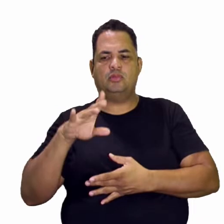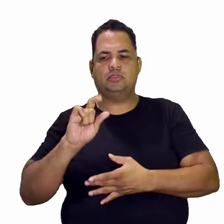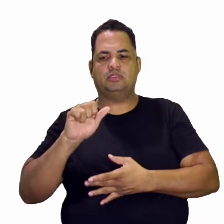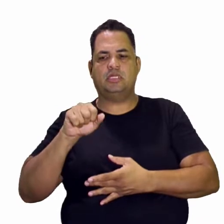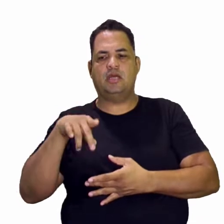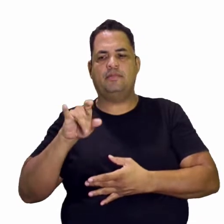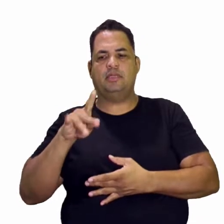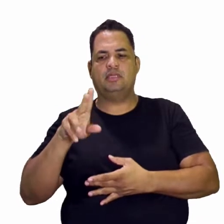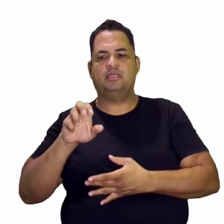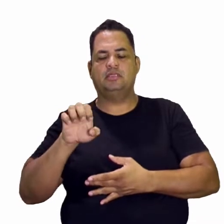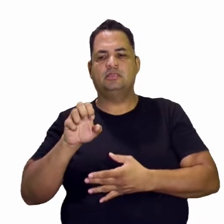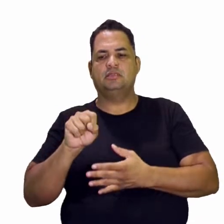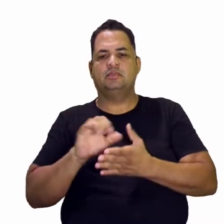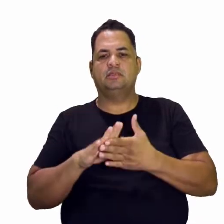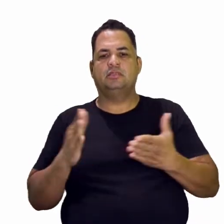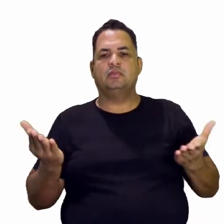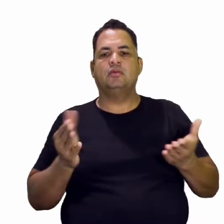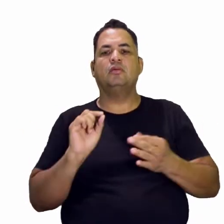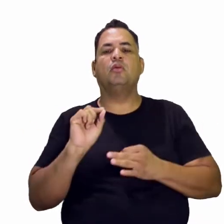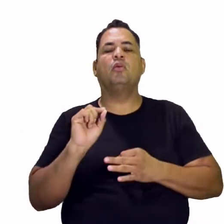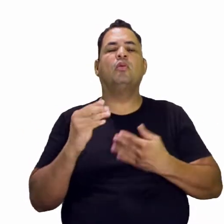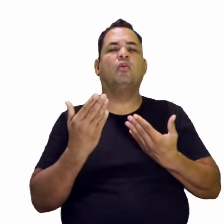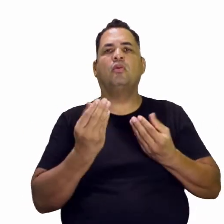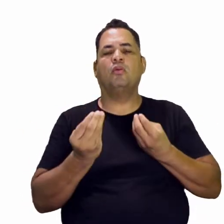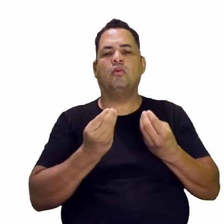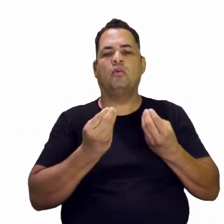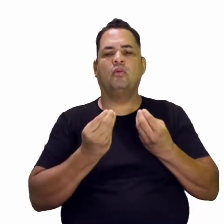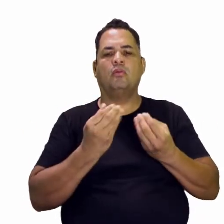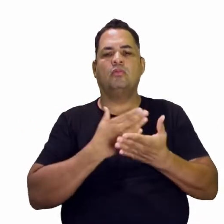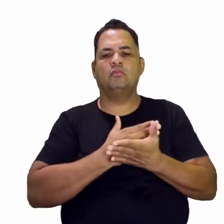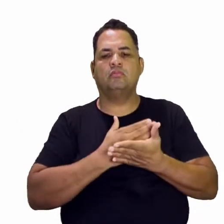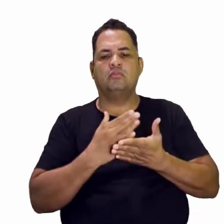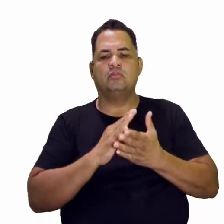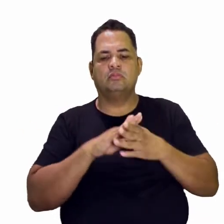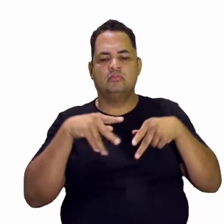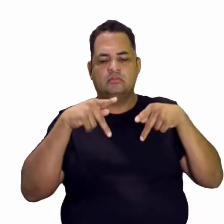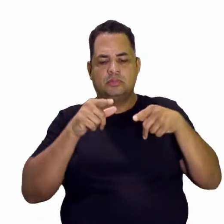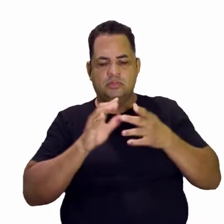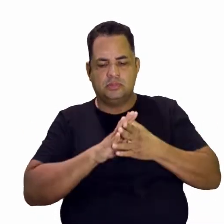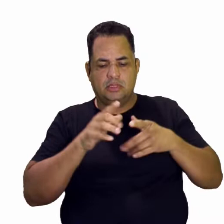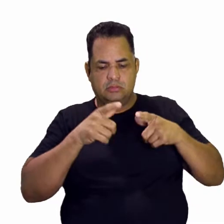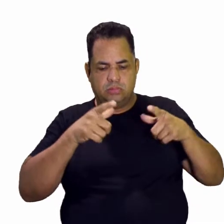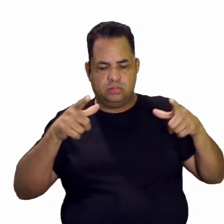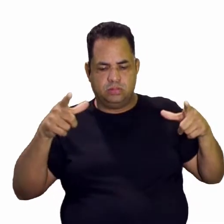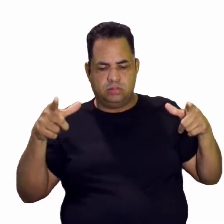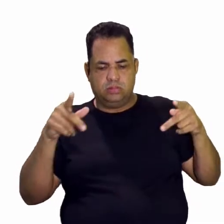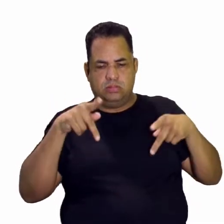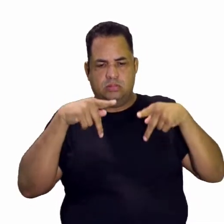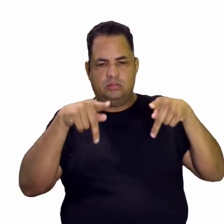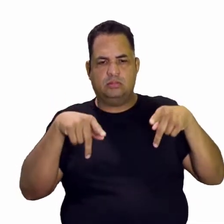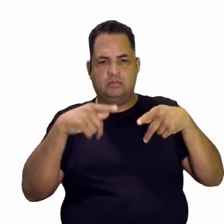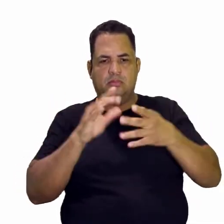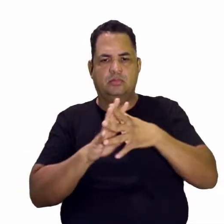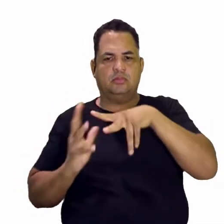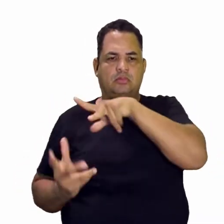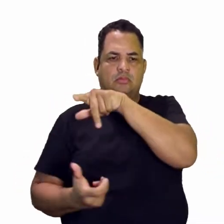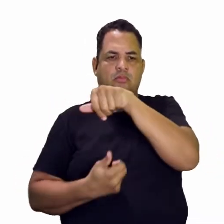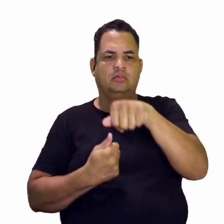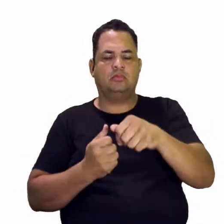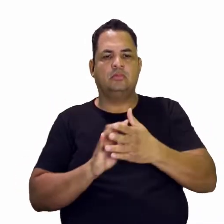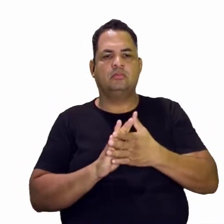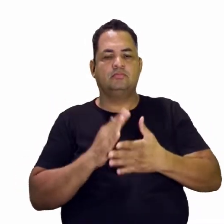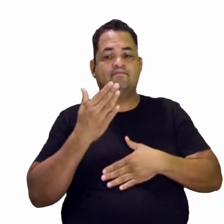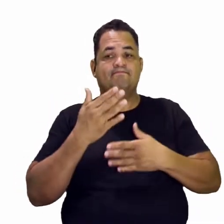né? Como que eles, então, começaram a povoar todo o nosso planeta, tá? E